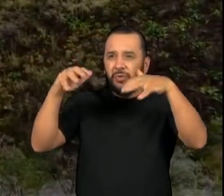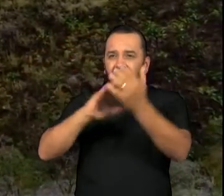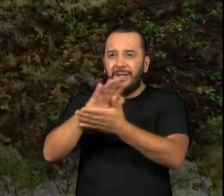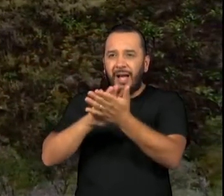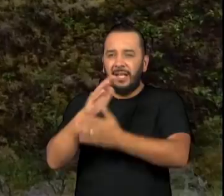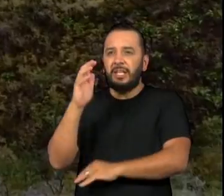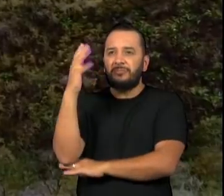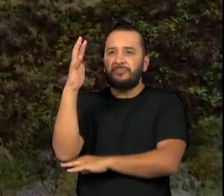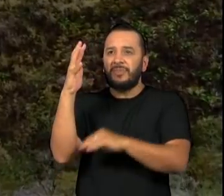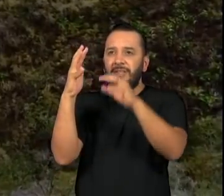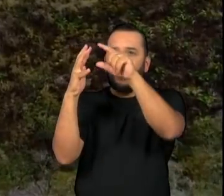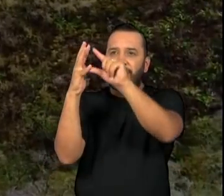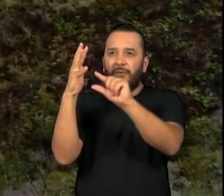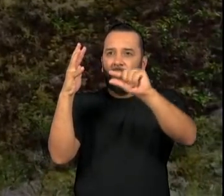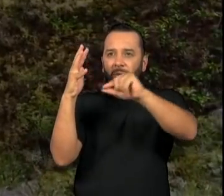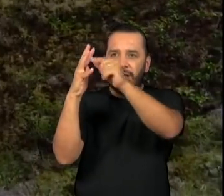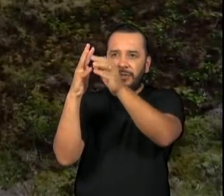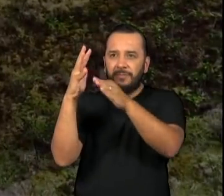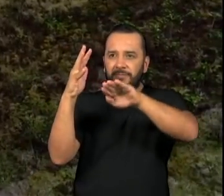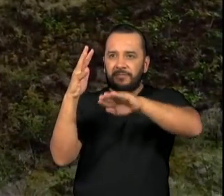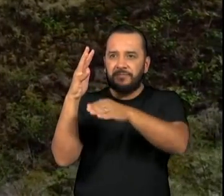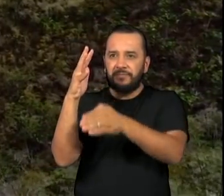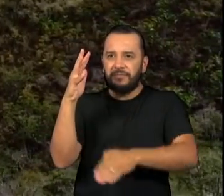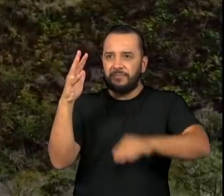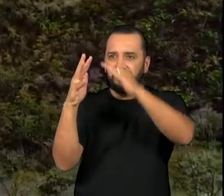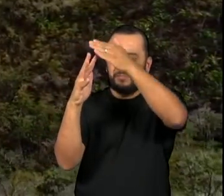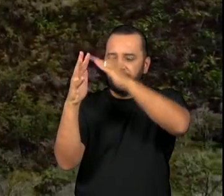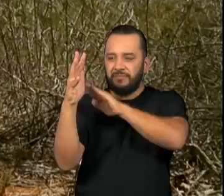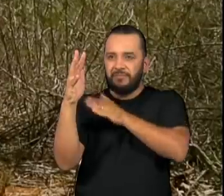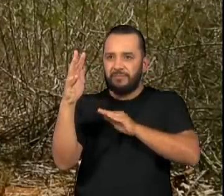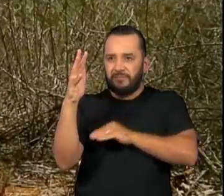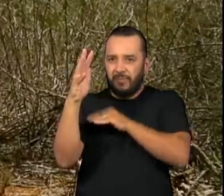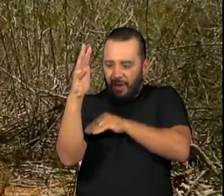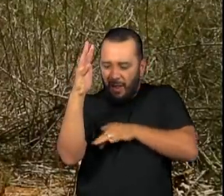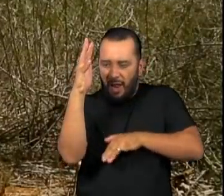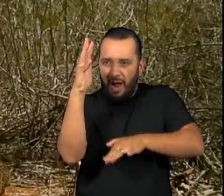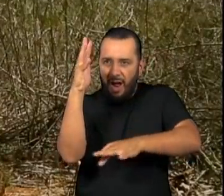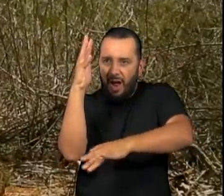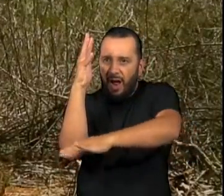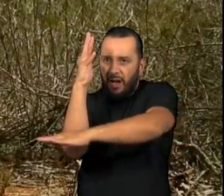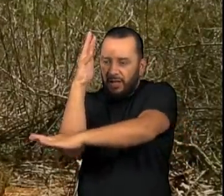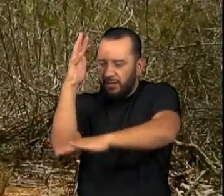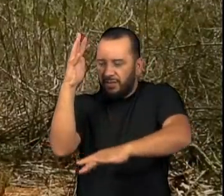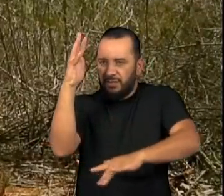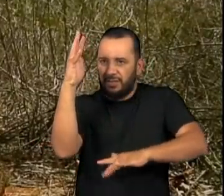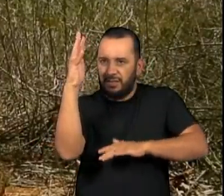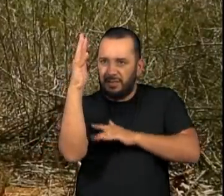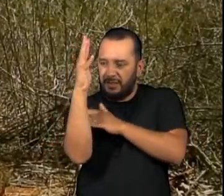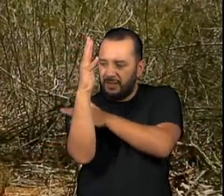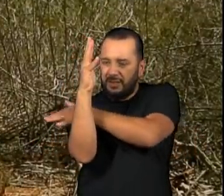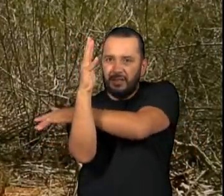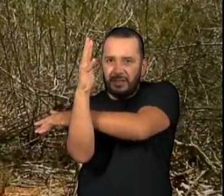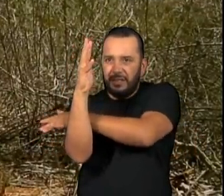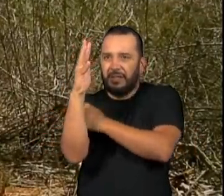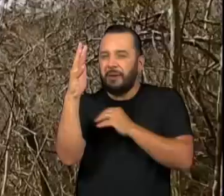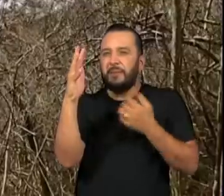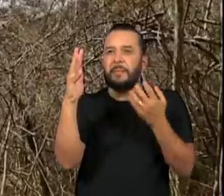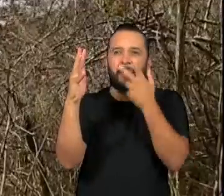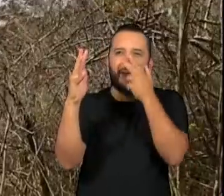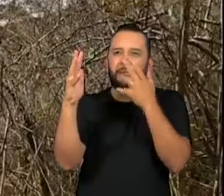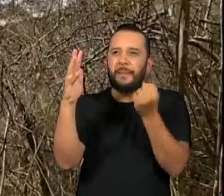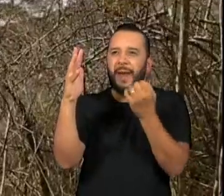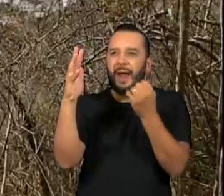desfolhamento intenso das plantas, né? Daí fica aquele aspecto, né, de mata branca, né? Quando